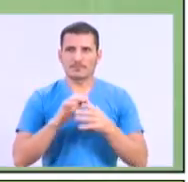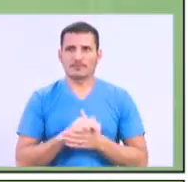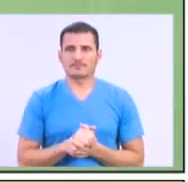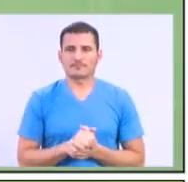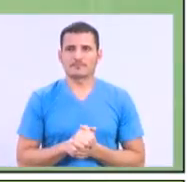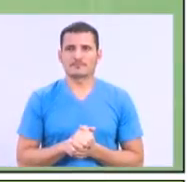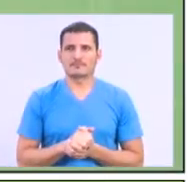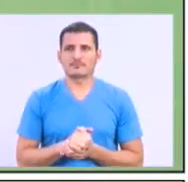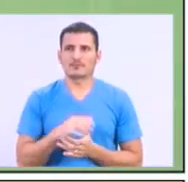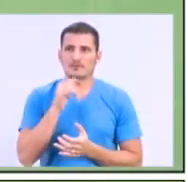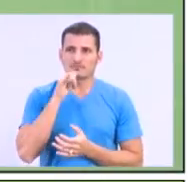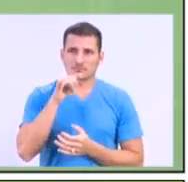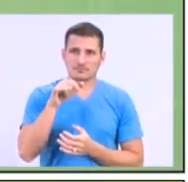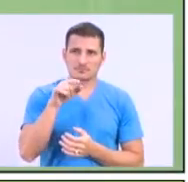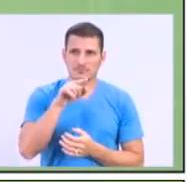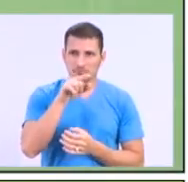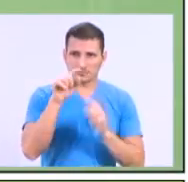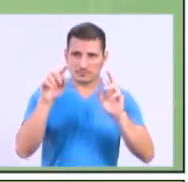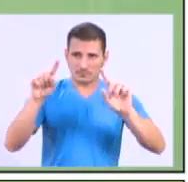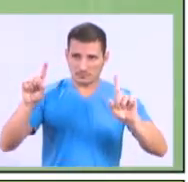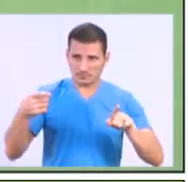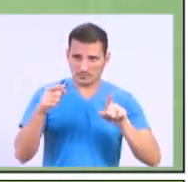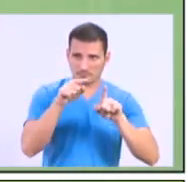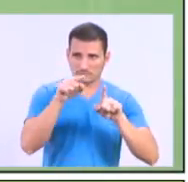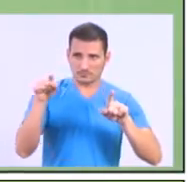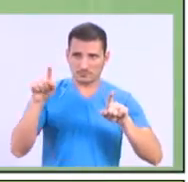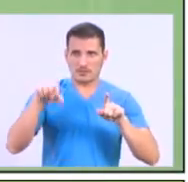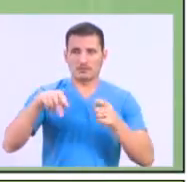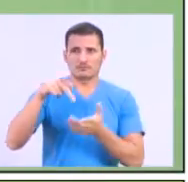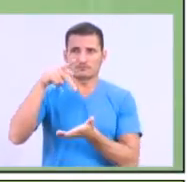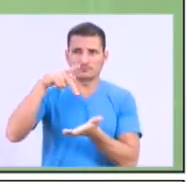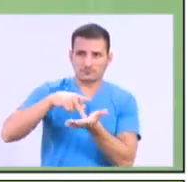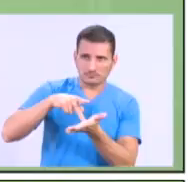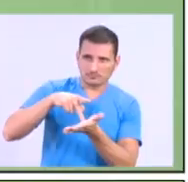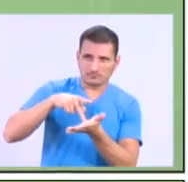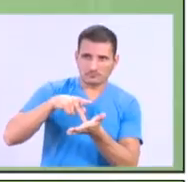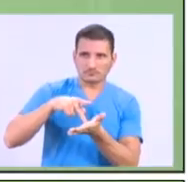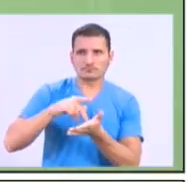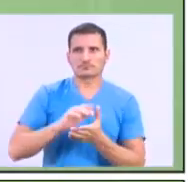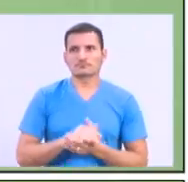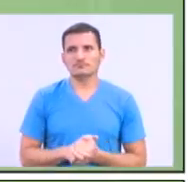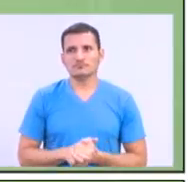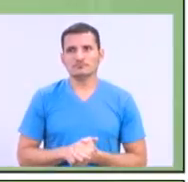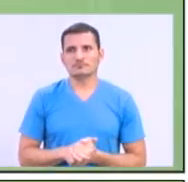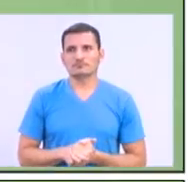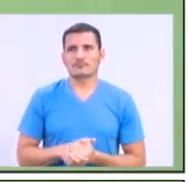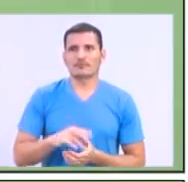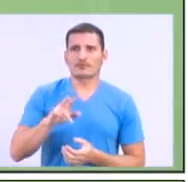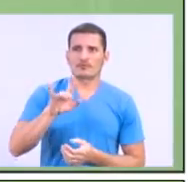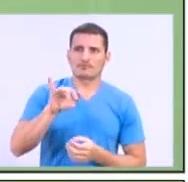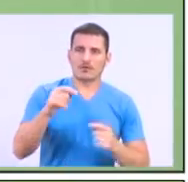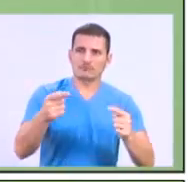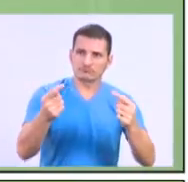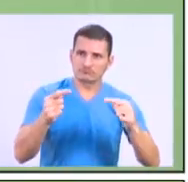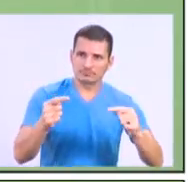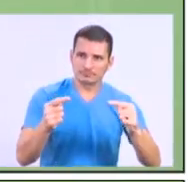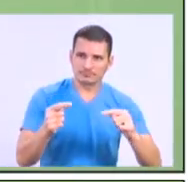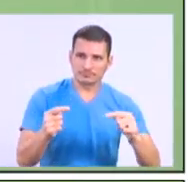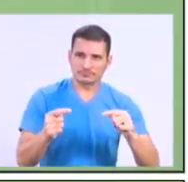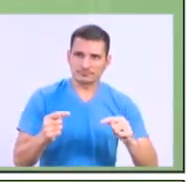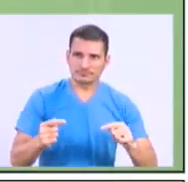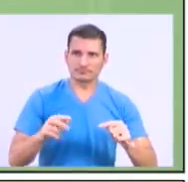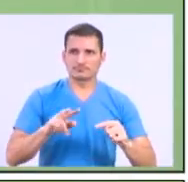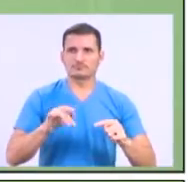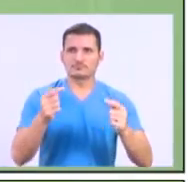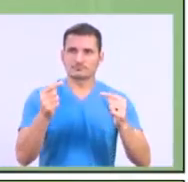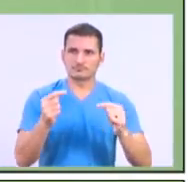dessa estrutura for verdadeira, dessa estrutura condicional aqui for verdadeira, ele vai executar esses comandos, né, que estão